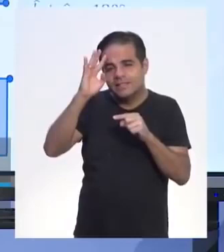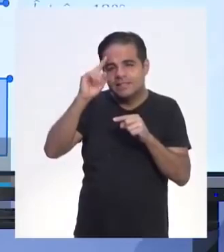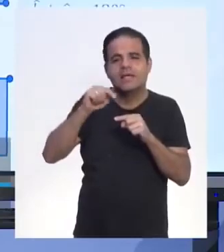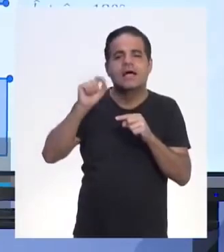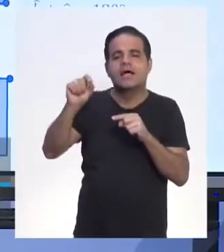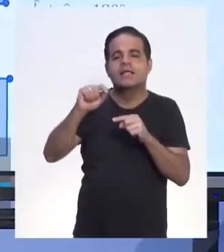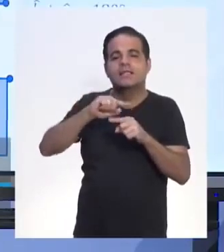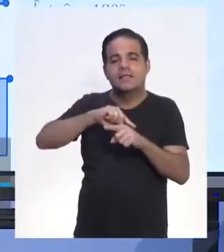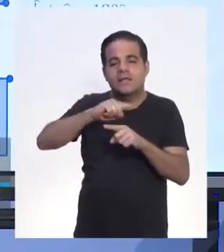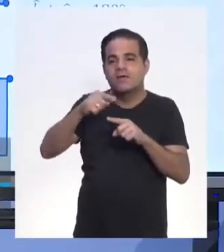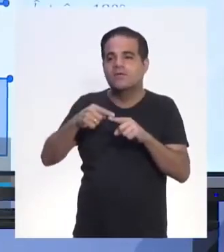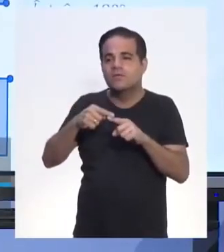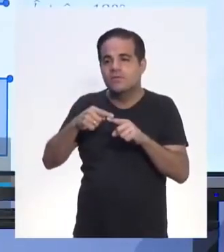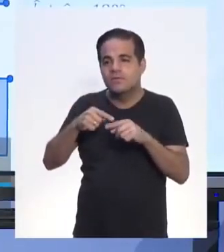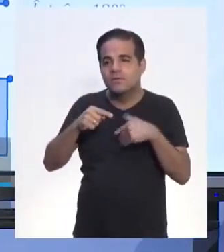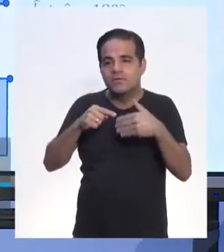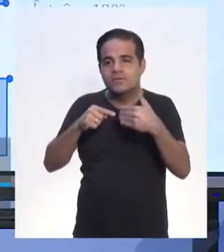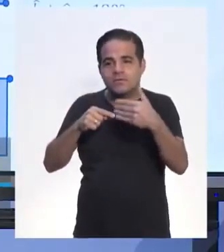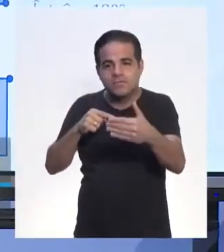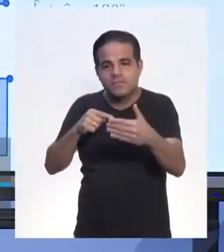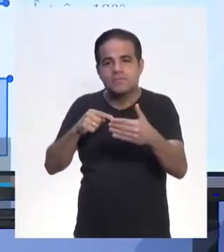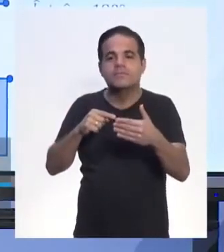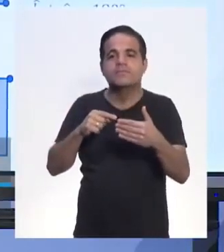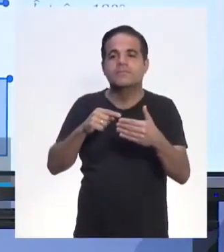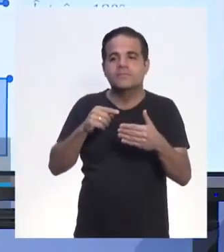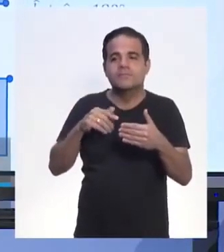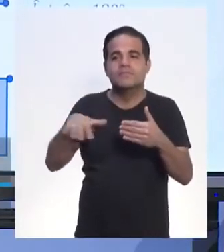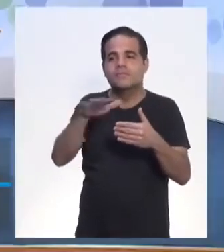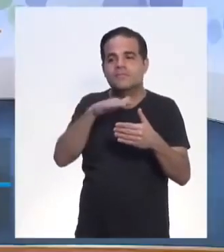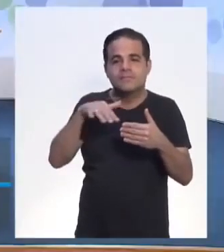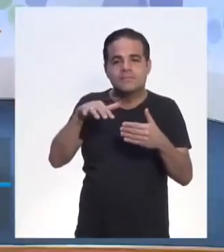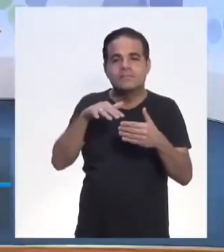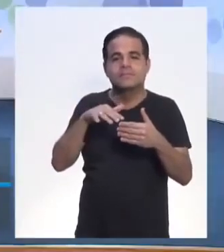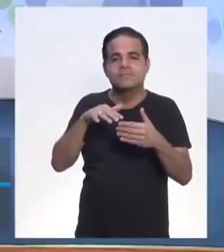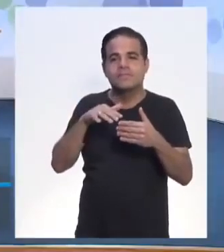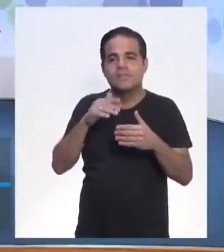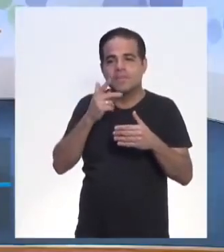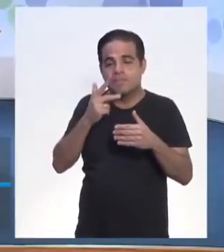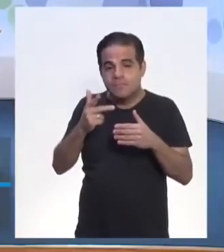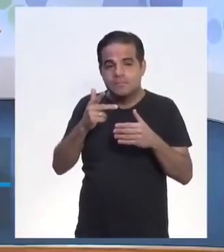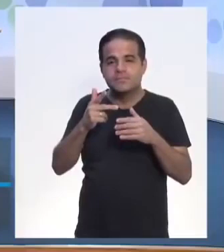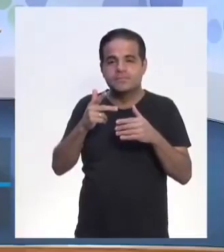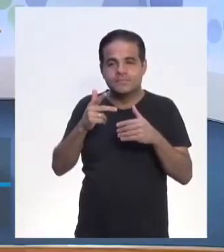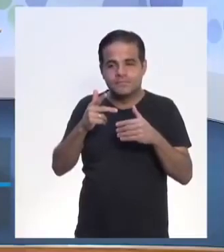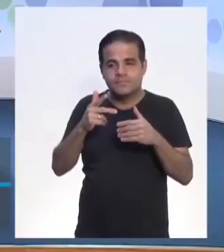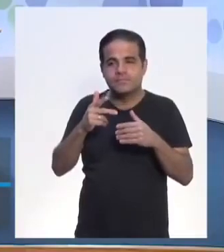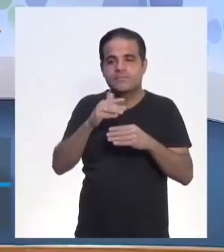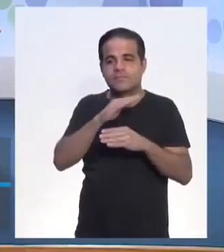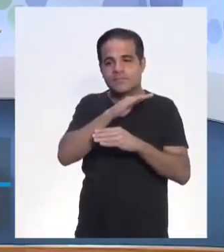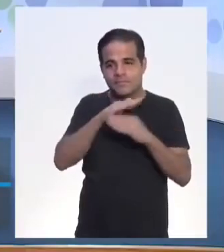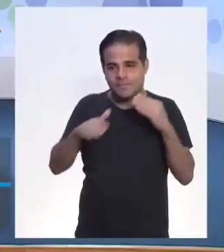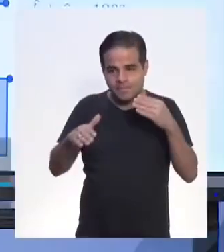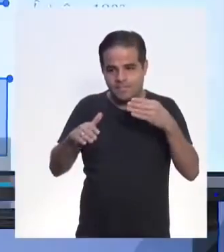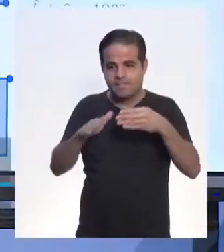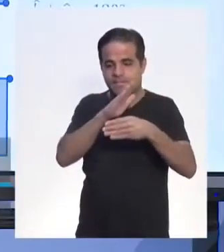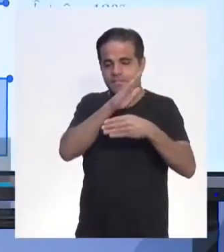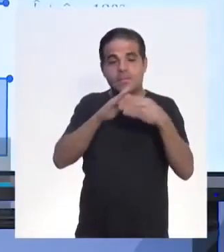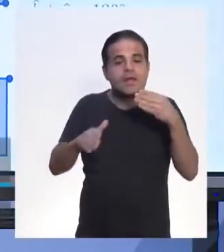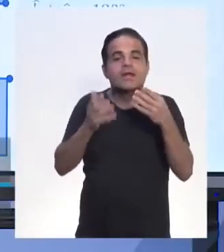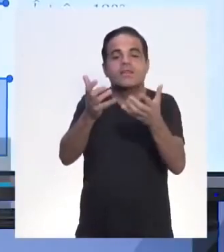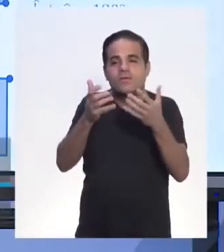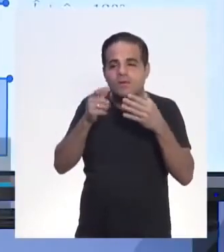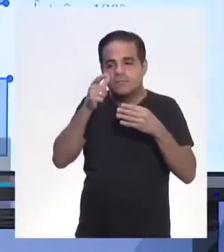aqui, cortada ao meio, 180 graus, seria basicamente essa ideia. O que eu quero que